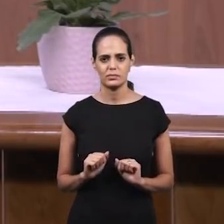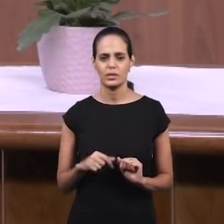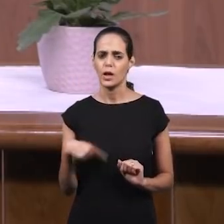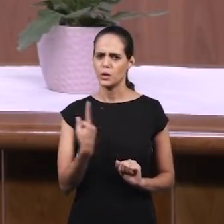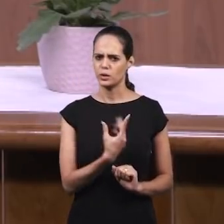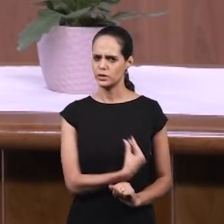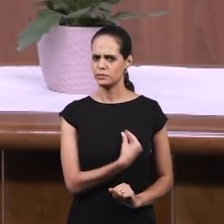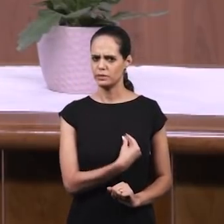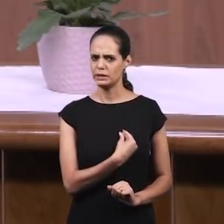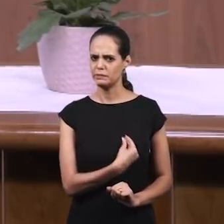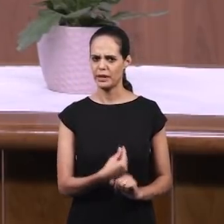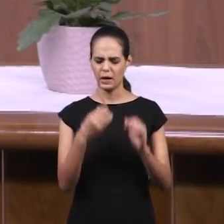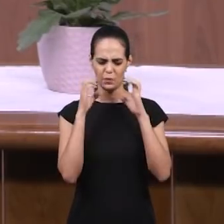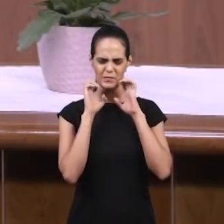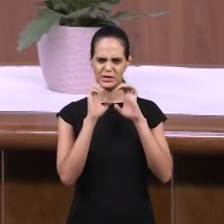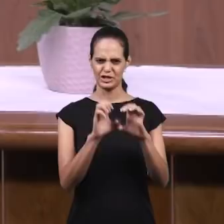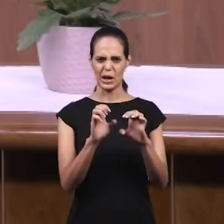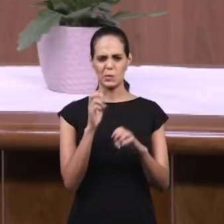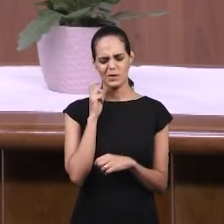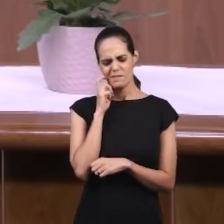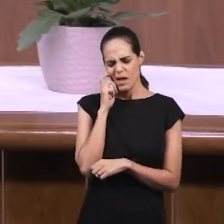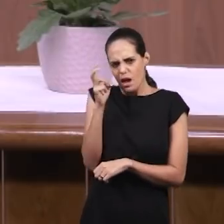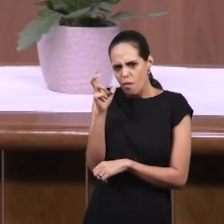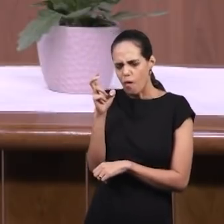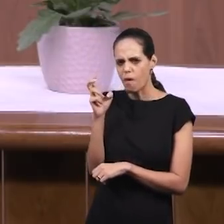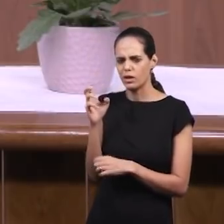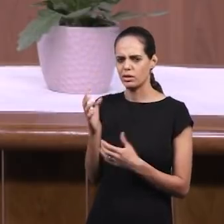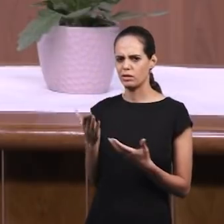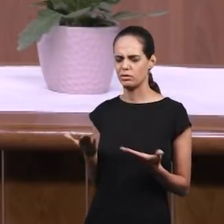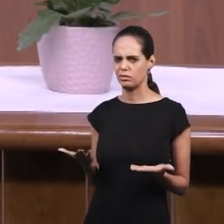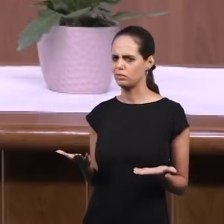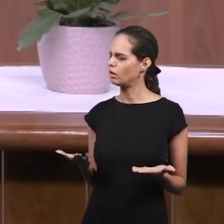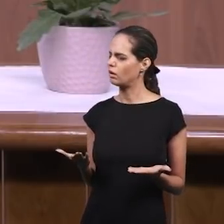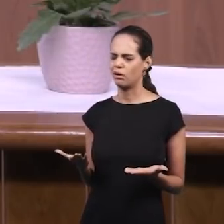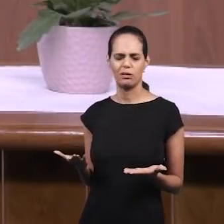não podemos viver um evangelho que envergonha